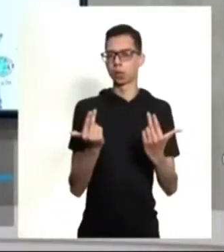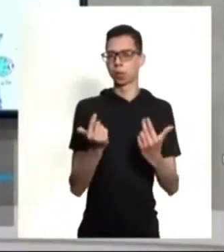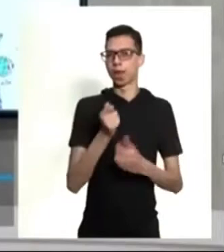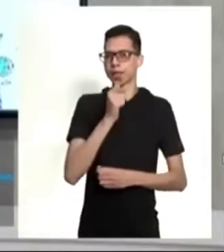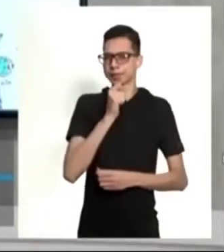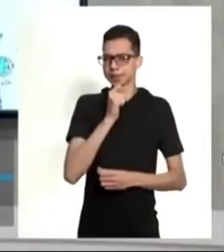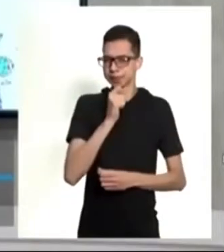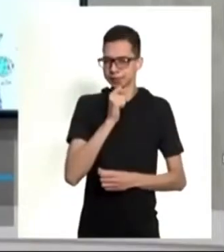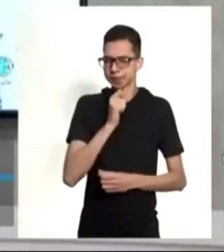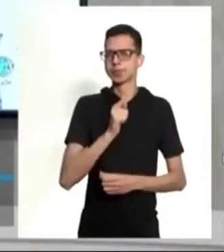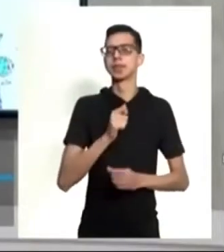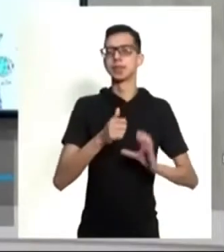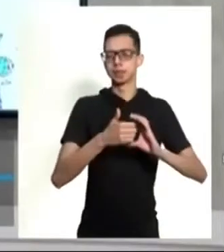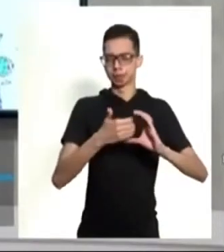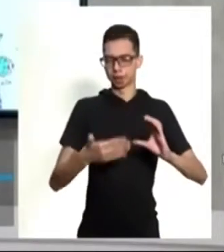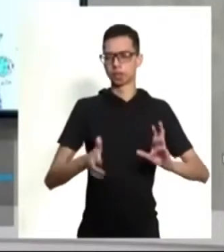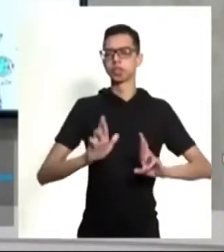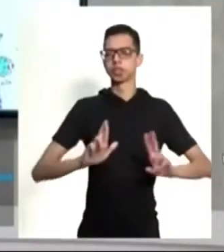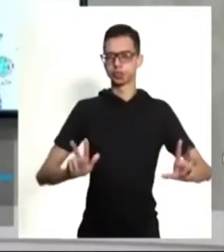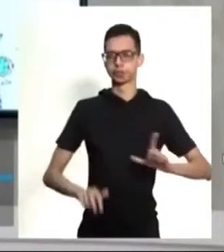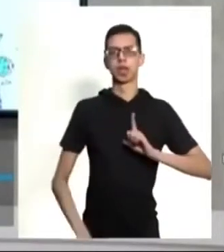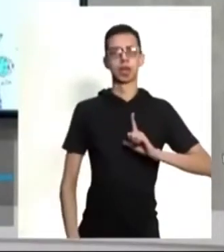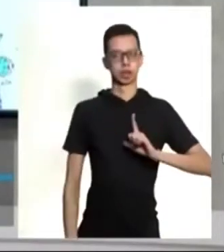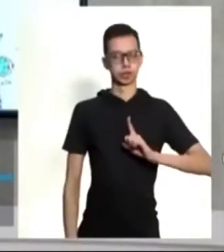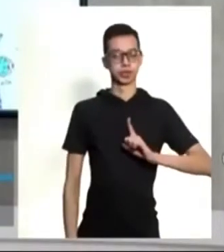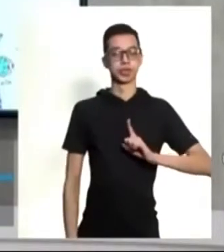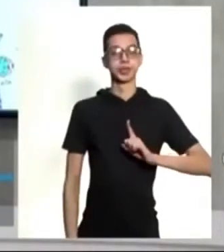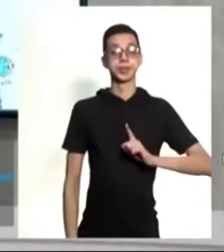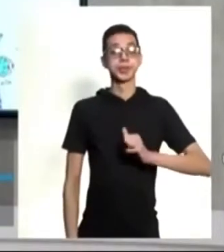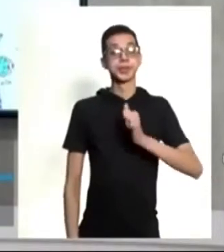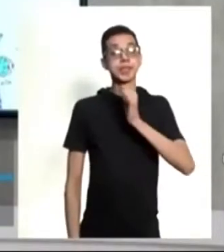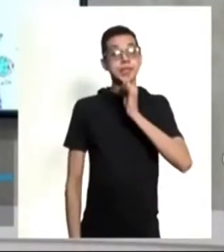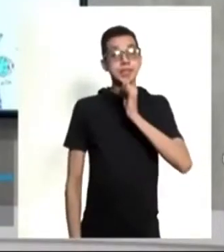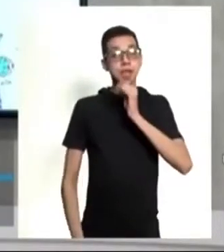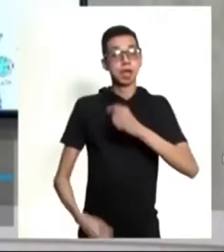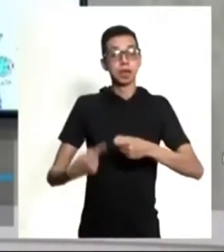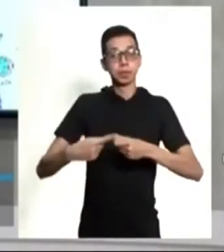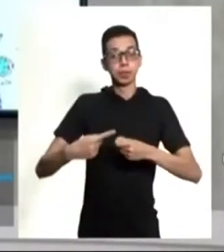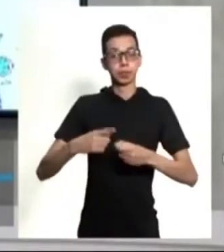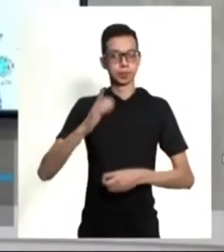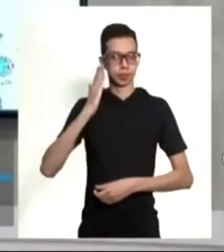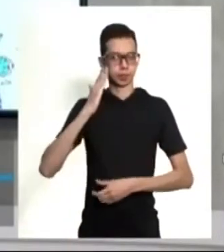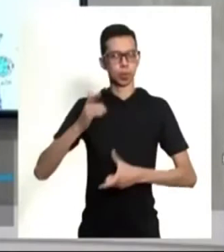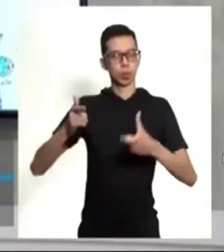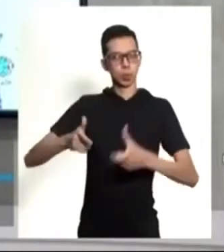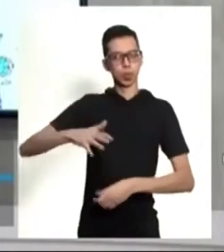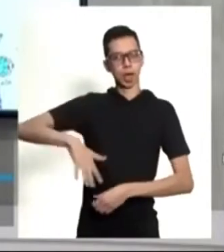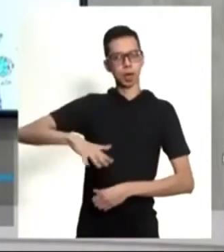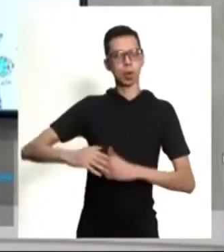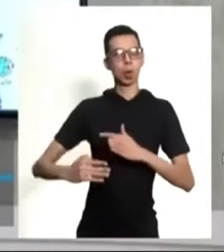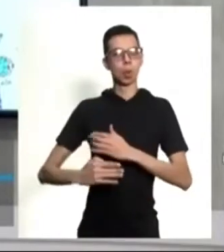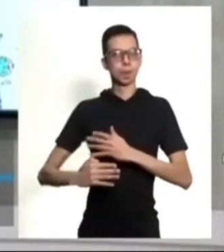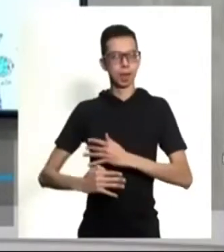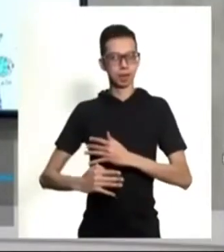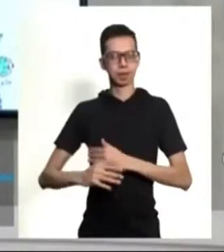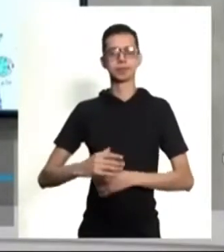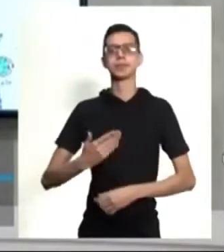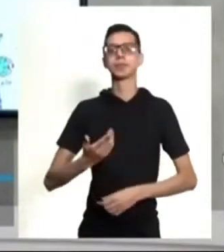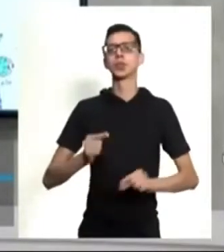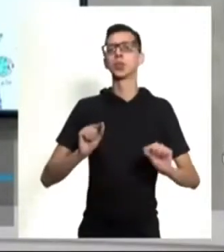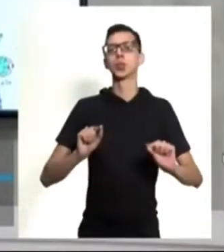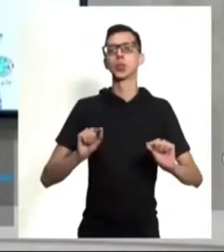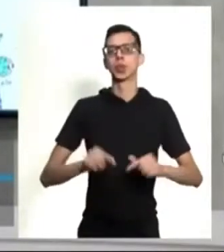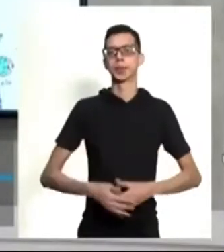características diferentes. Por exemplo, nas cidades, na área urbana, a economia é baseada nos setores